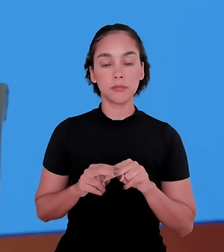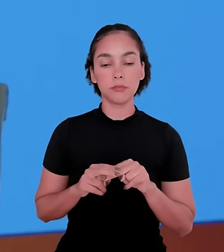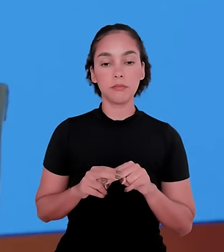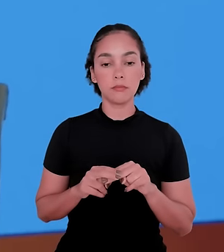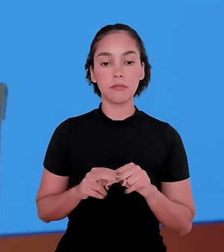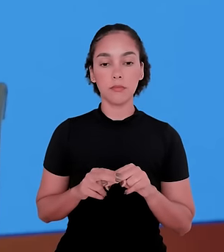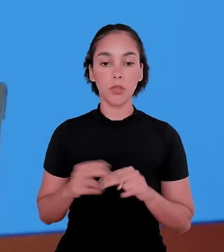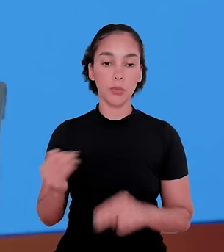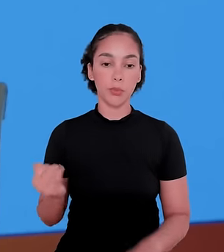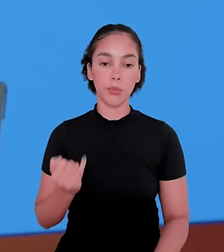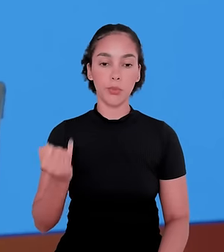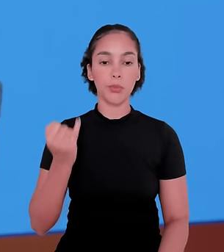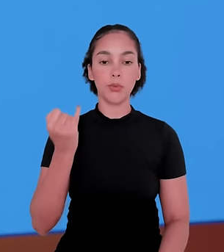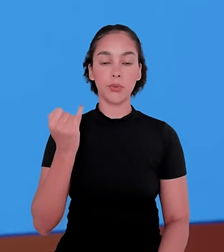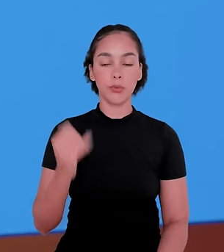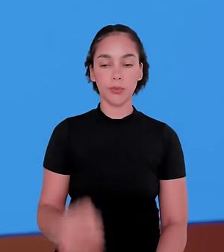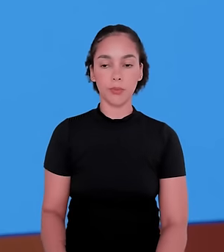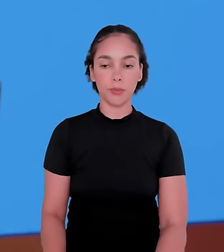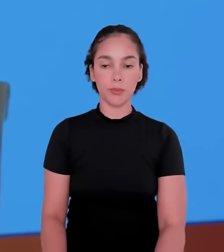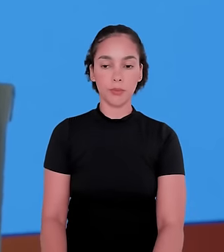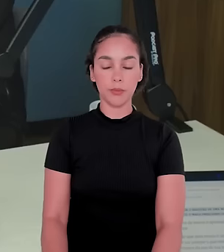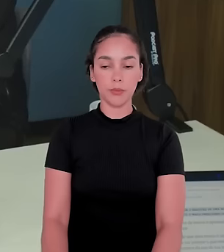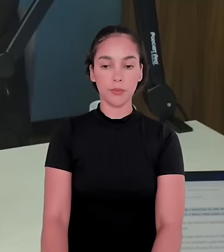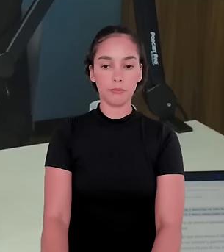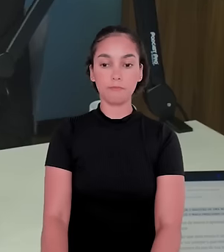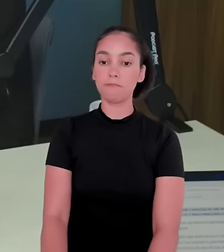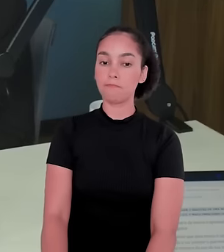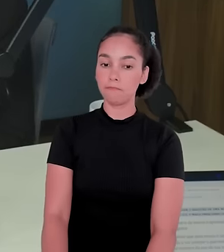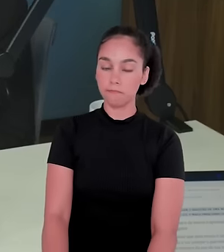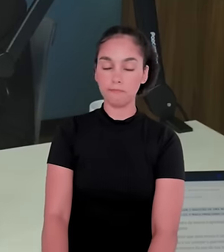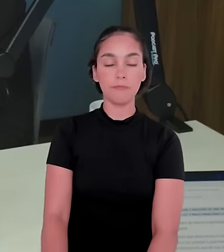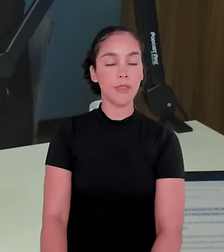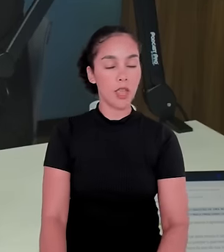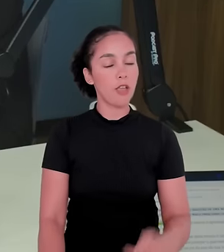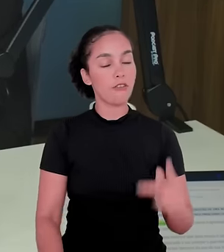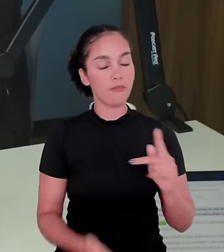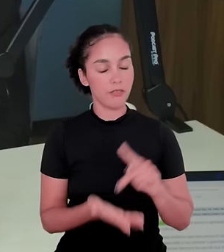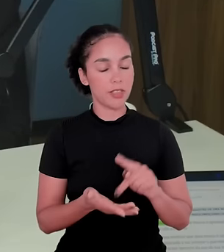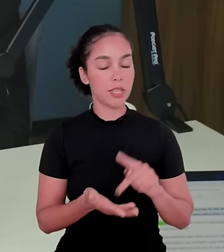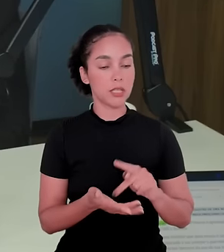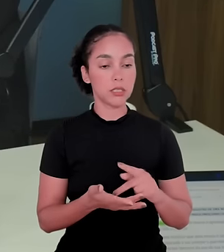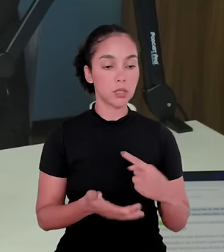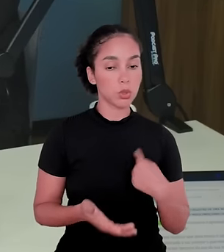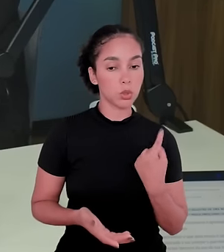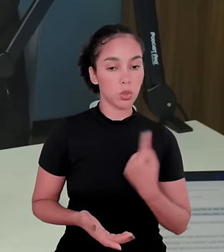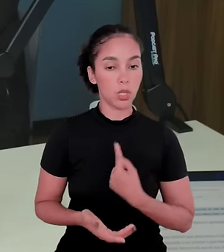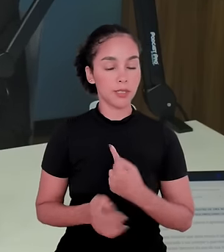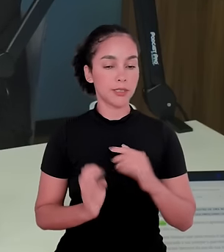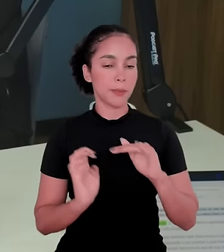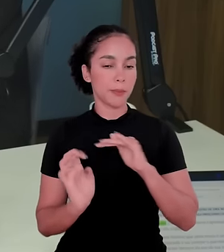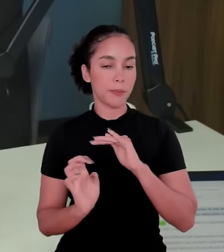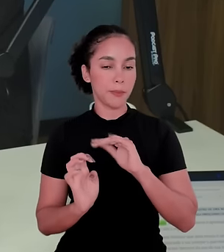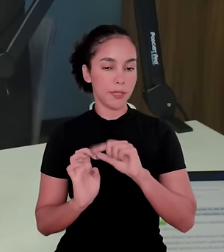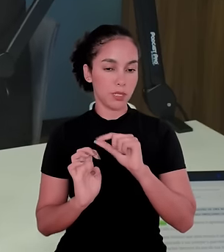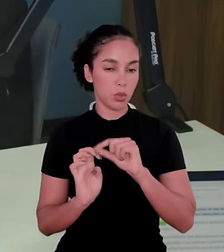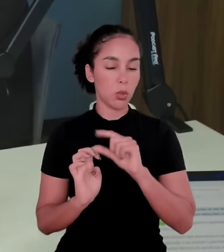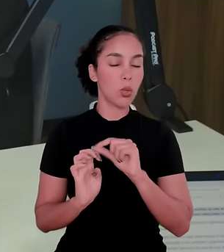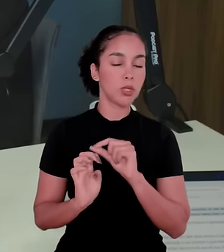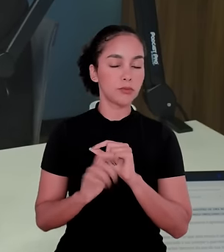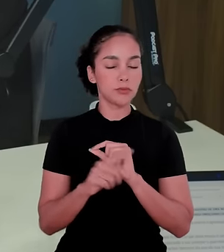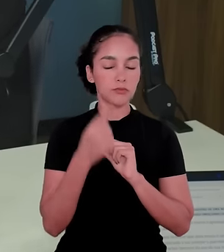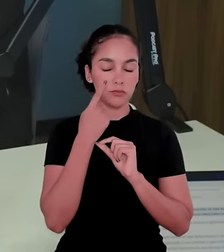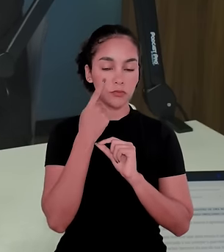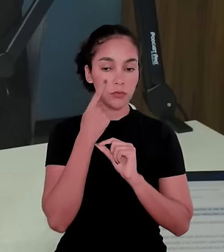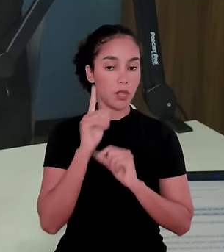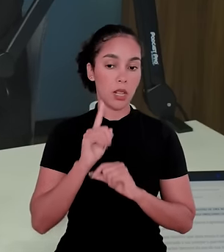Industrial são tão importante não verdade né e para nós né os empreendedores como vocês estão vendo não